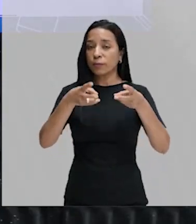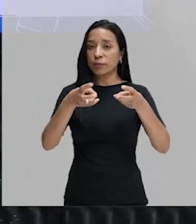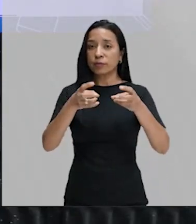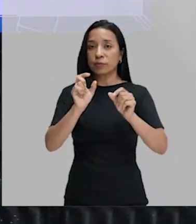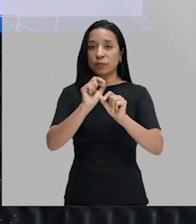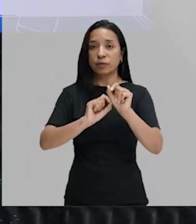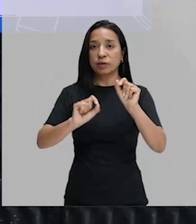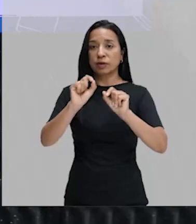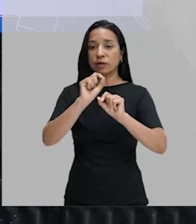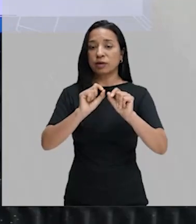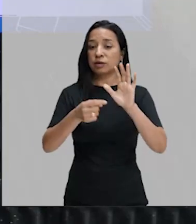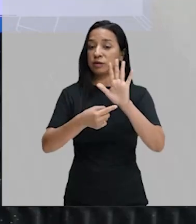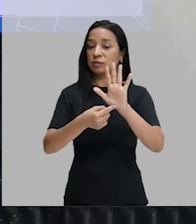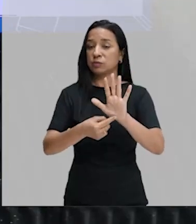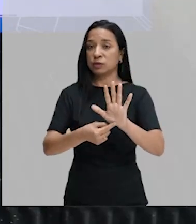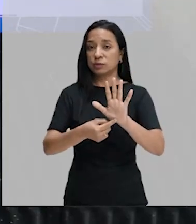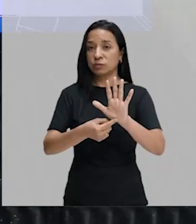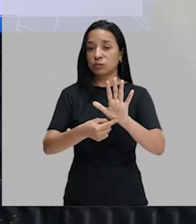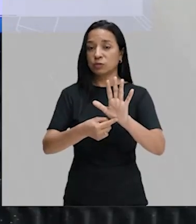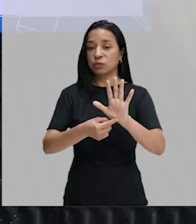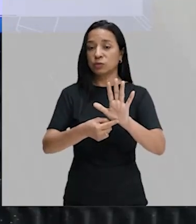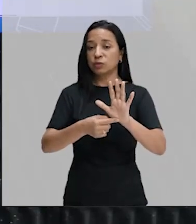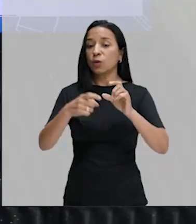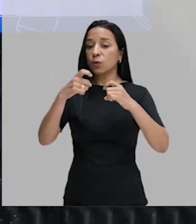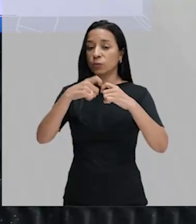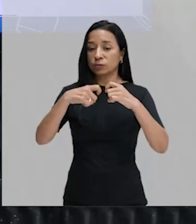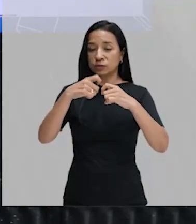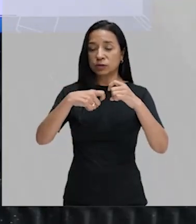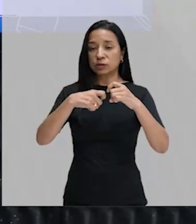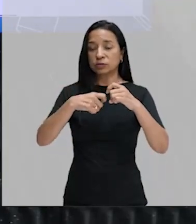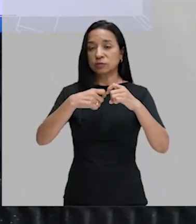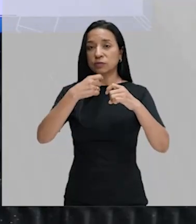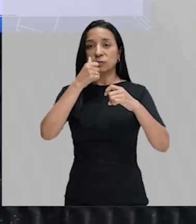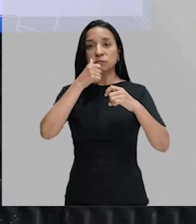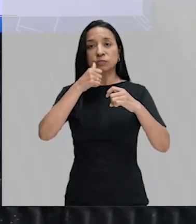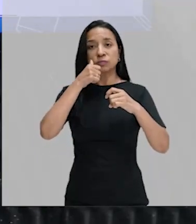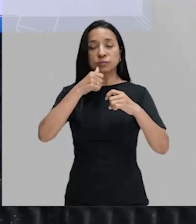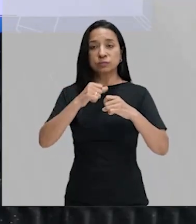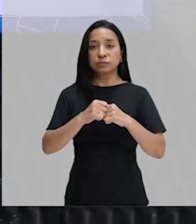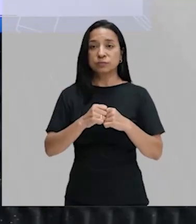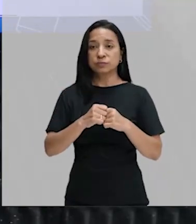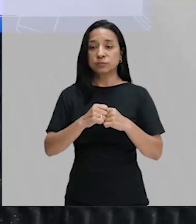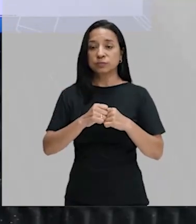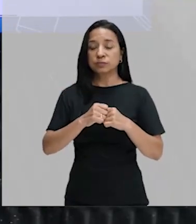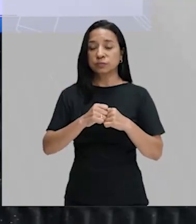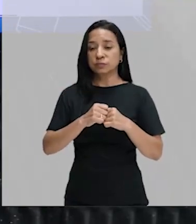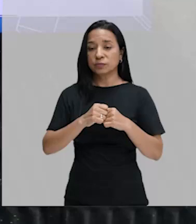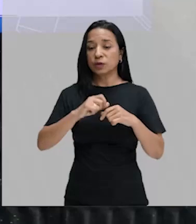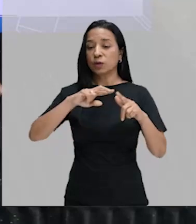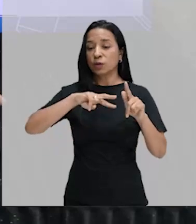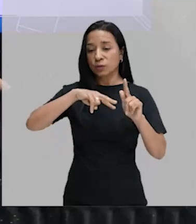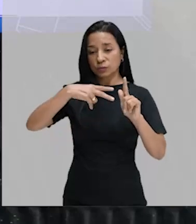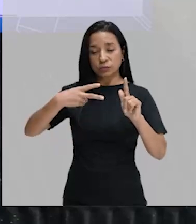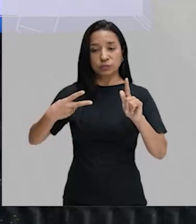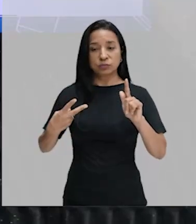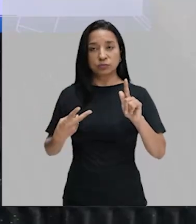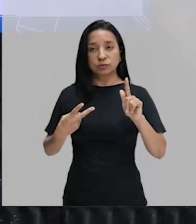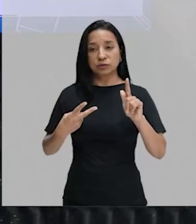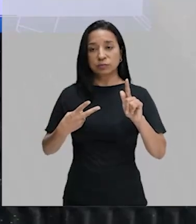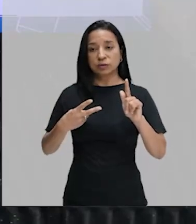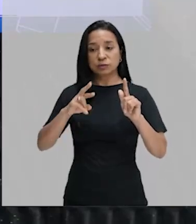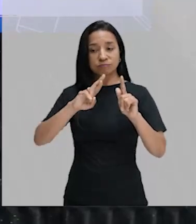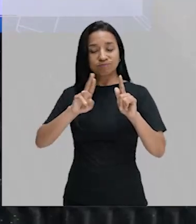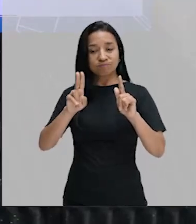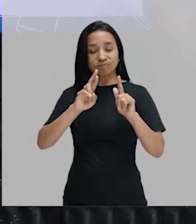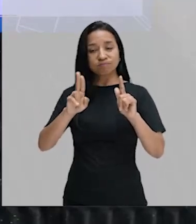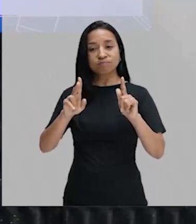quem determinou o sexo aqui foi os gametas femininos, tá? Então, os gametas do sexo heterogamético é o